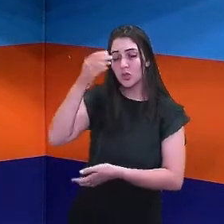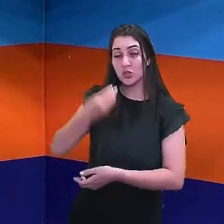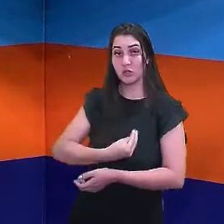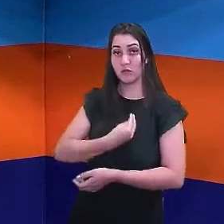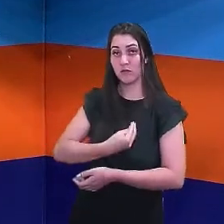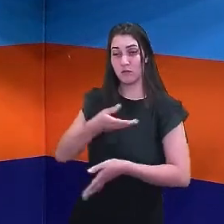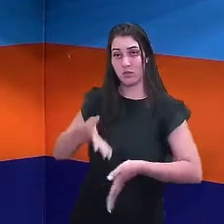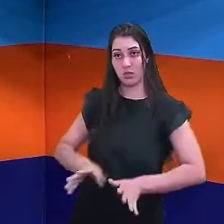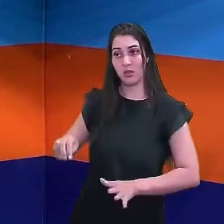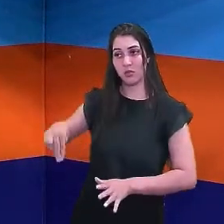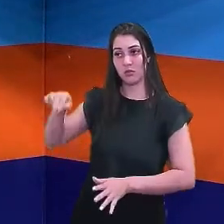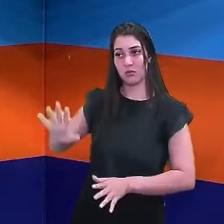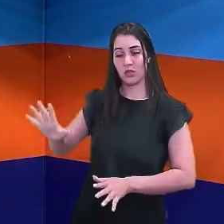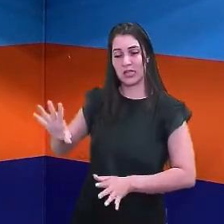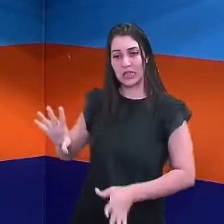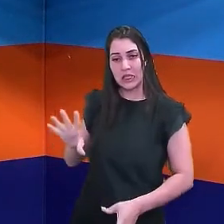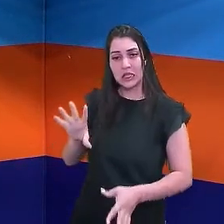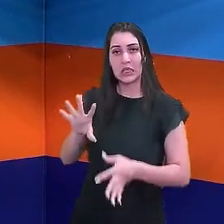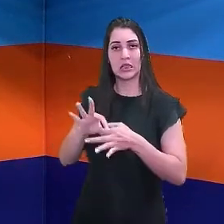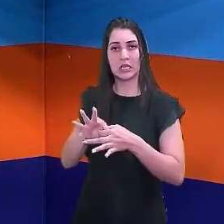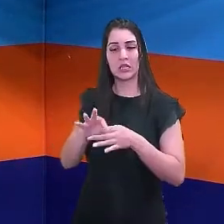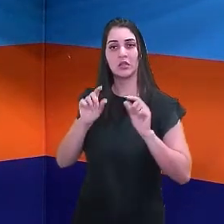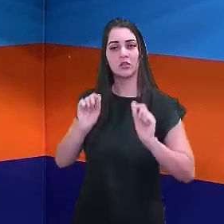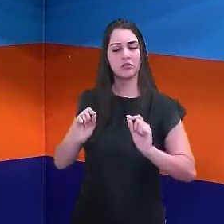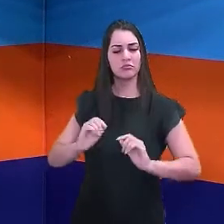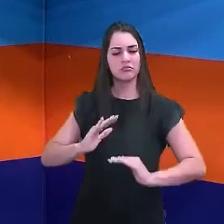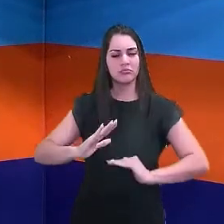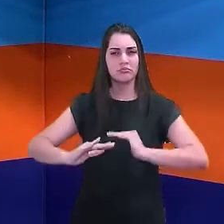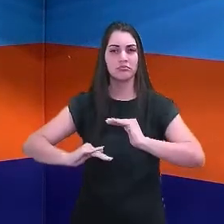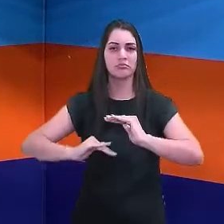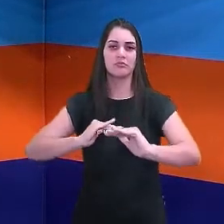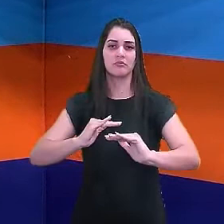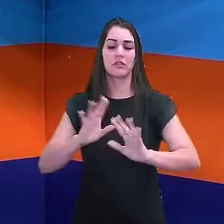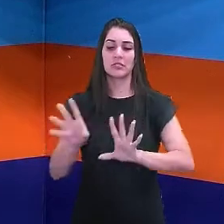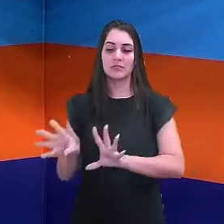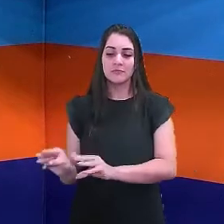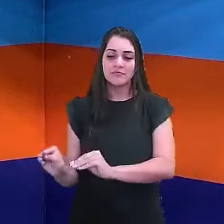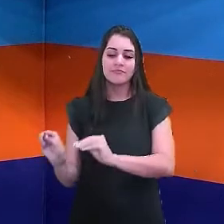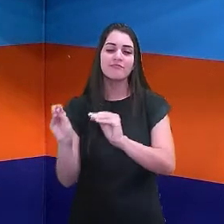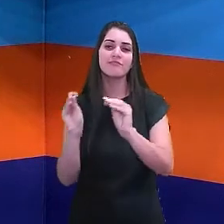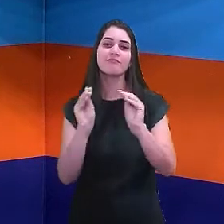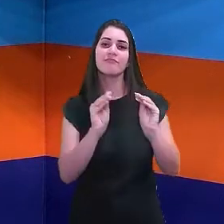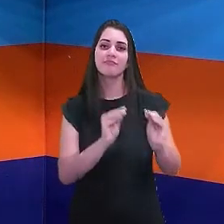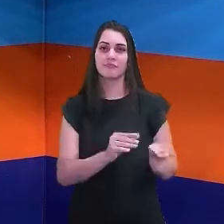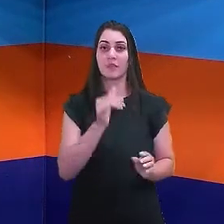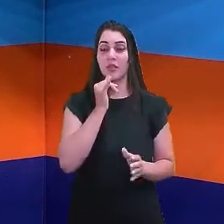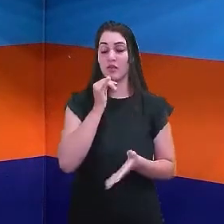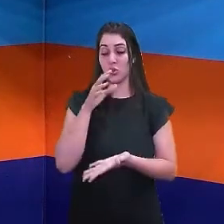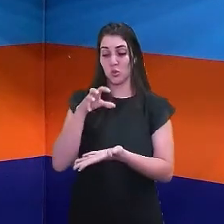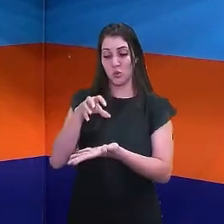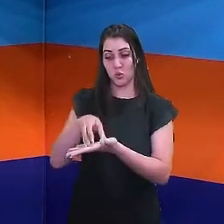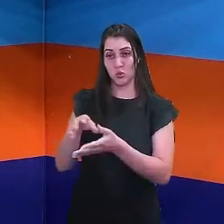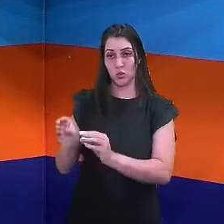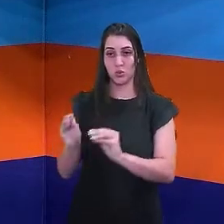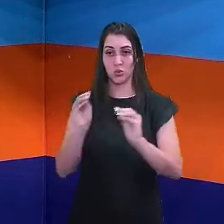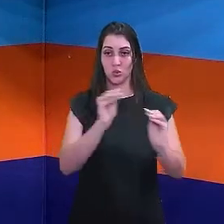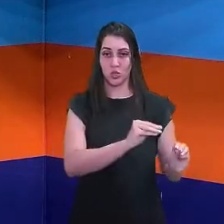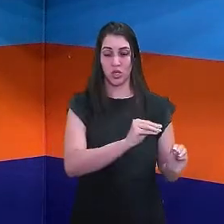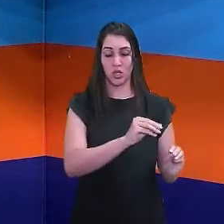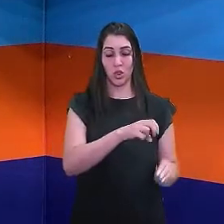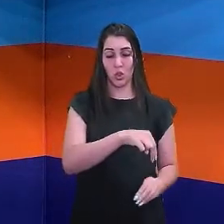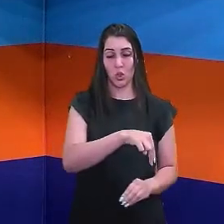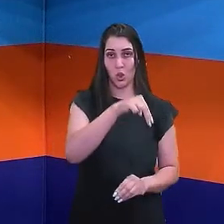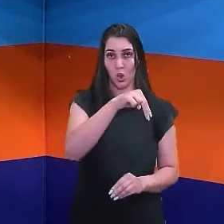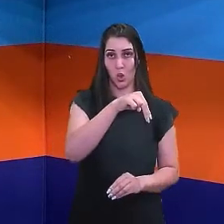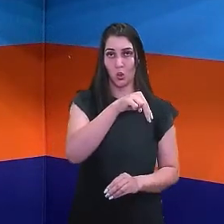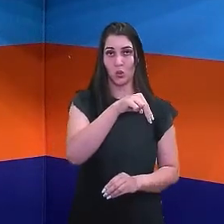intimamente ligado a esse processo em que se desloca o centro do norte e nordeste do